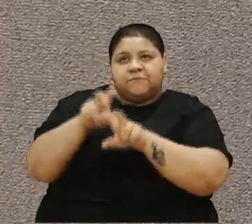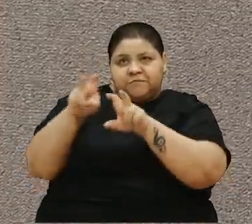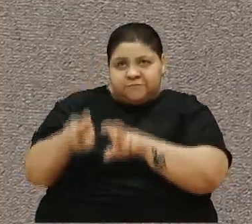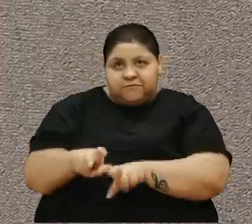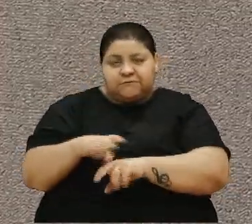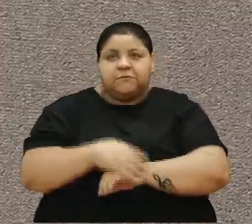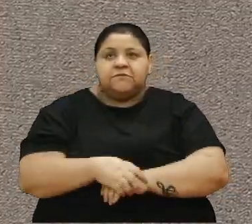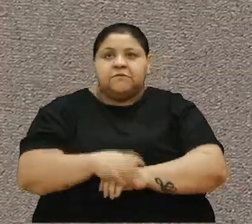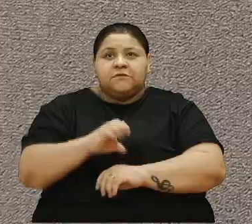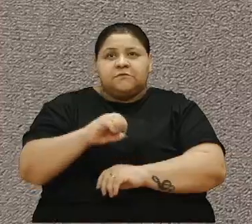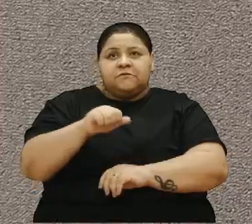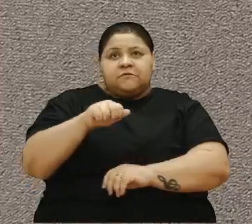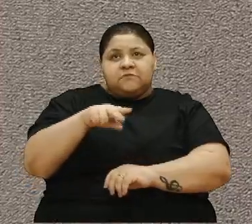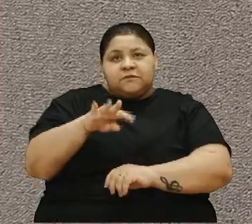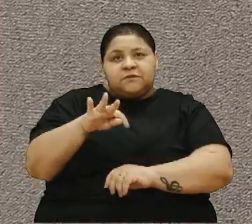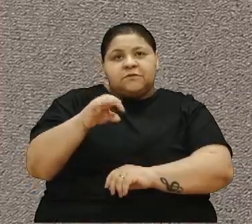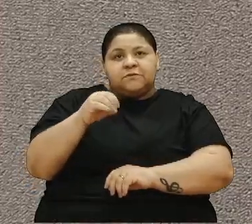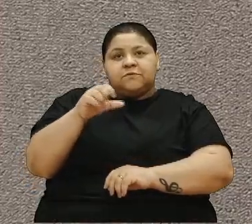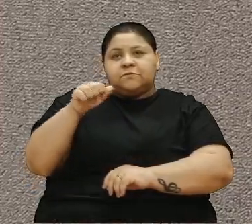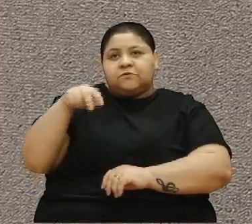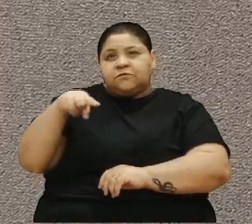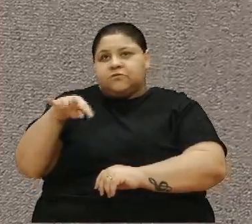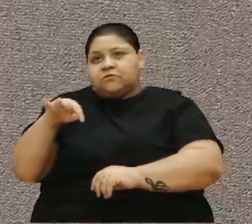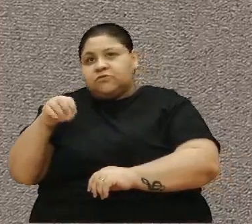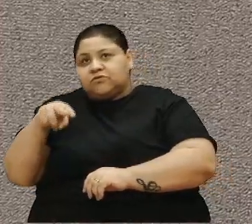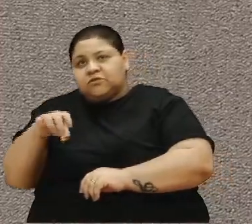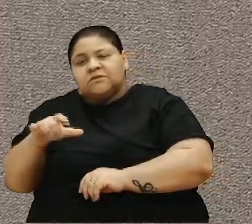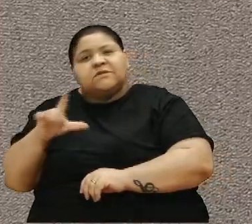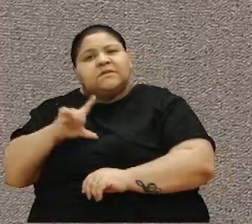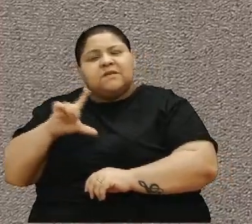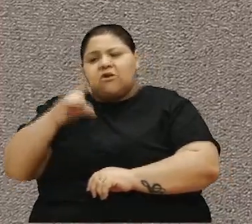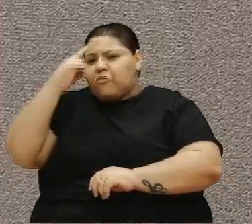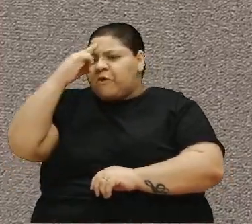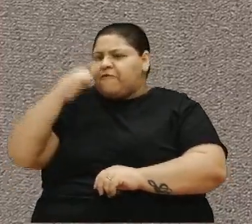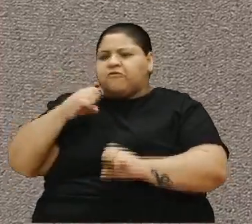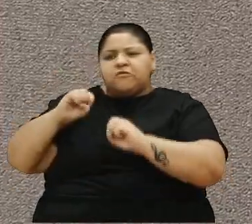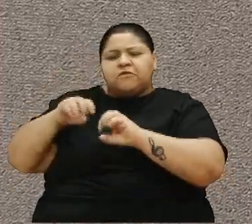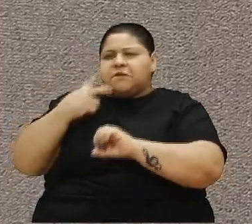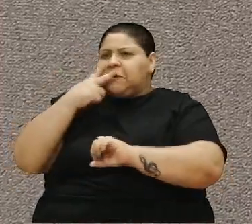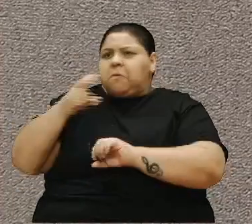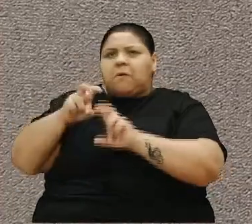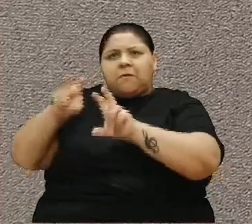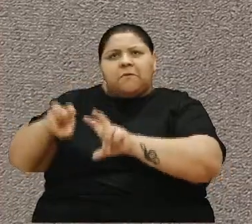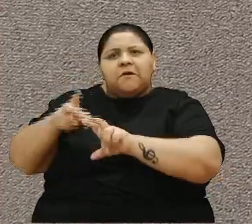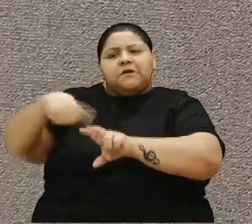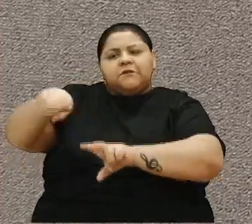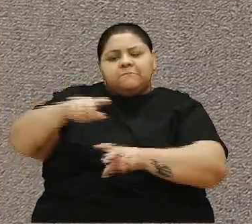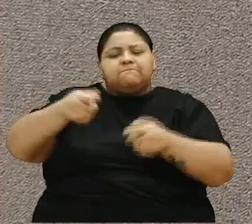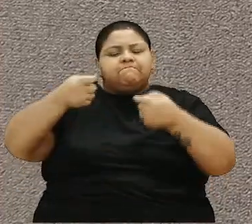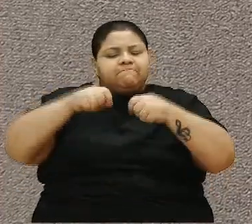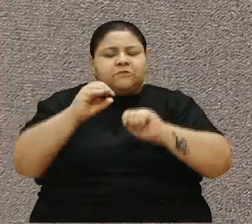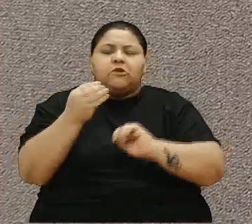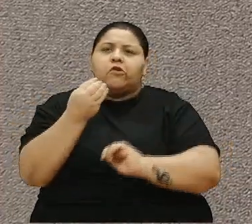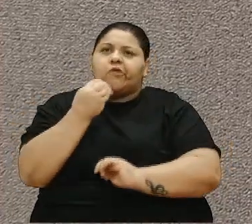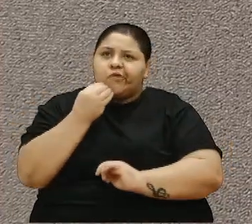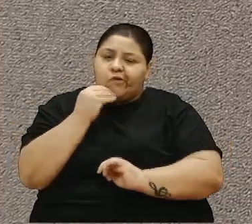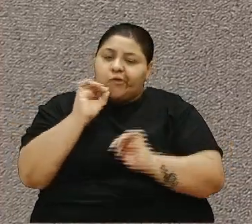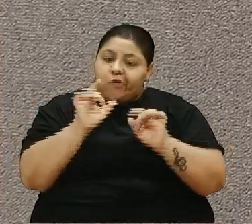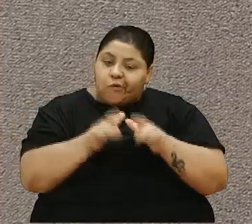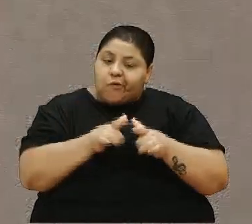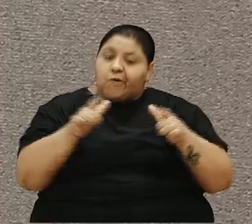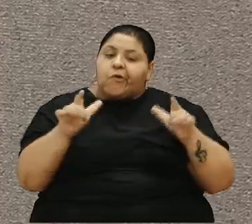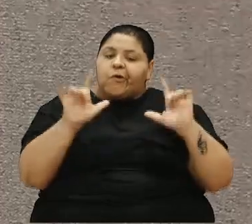E a Santo Antônio tem esse mesmo perfil de educação do campo. Então, a gente precisa, obviamente, ampliar